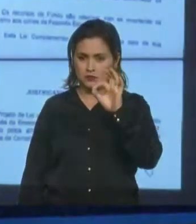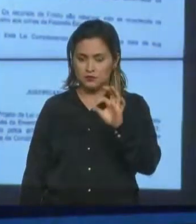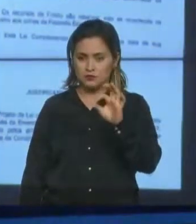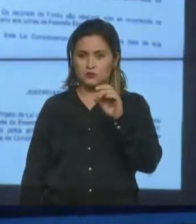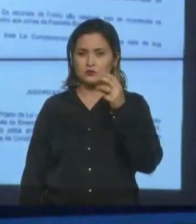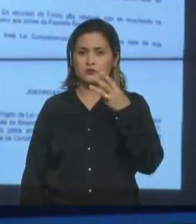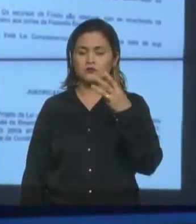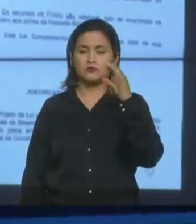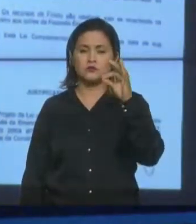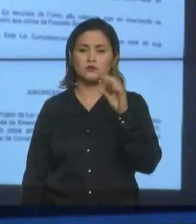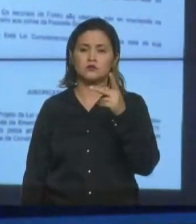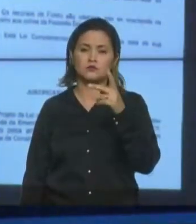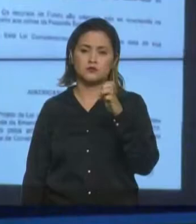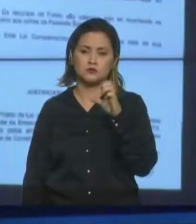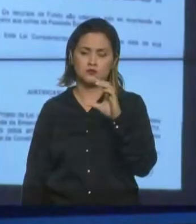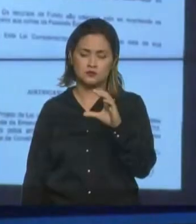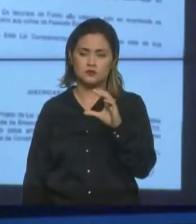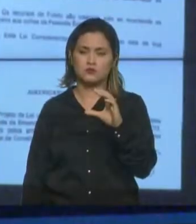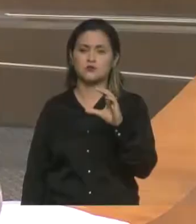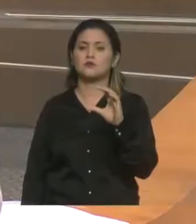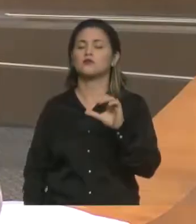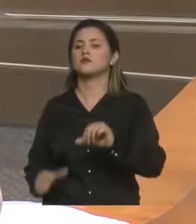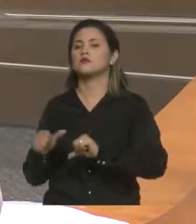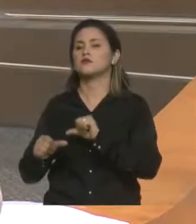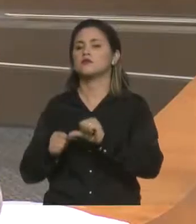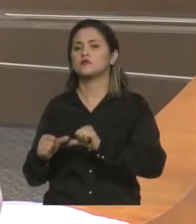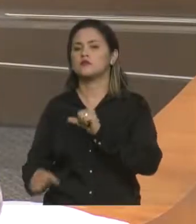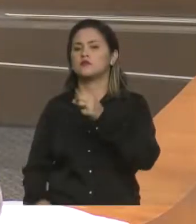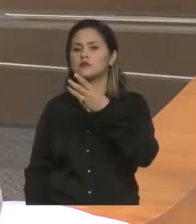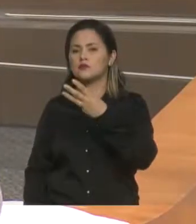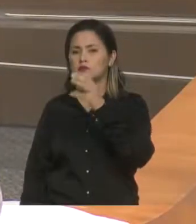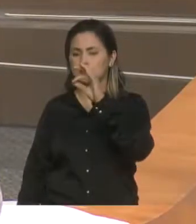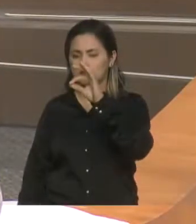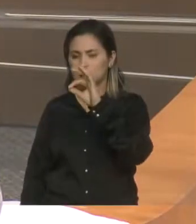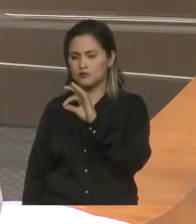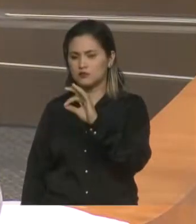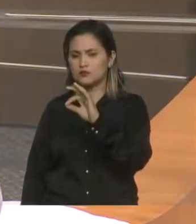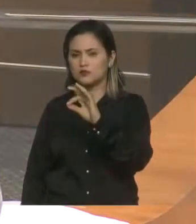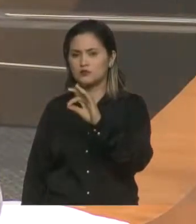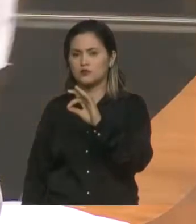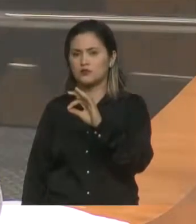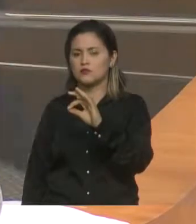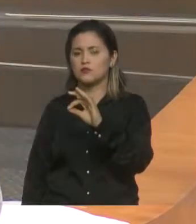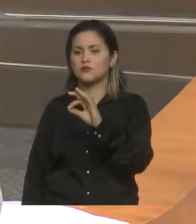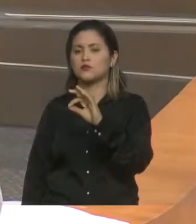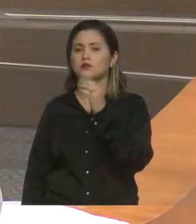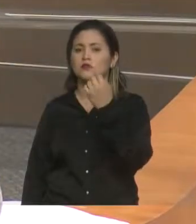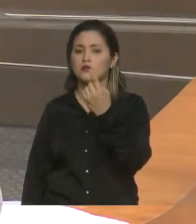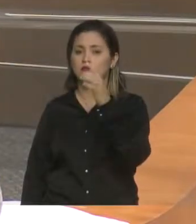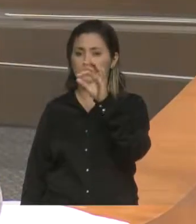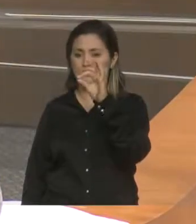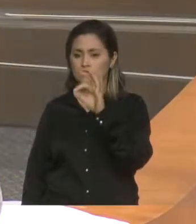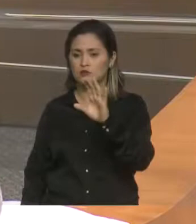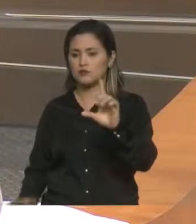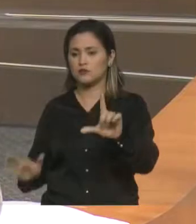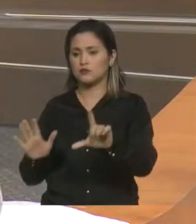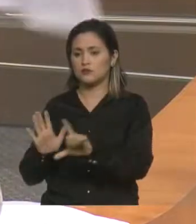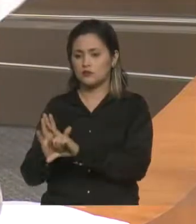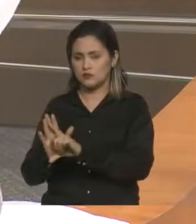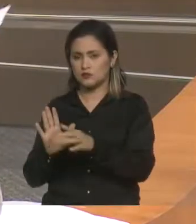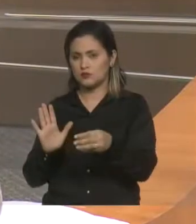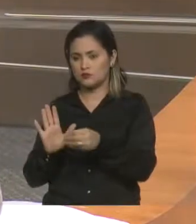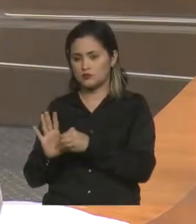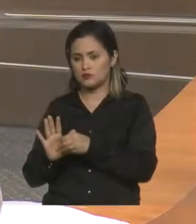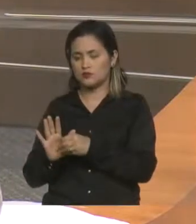PEC, foi para 3% e 1% na lei complementar. O nome disso aqui é antinomia, para quem